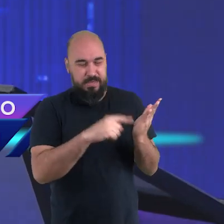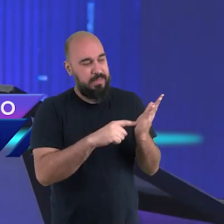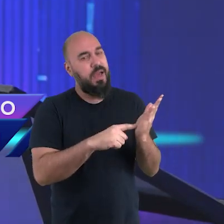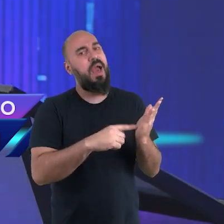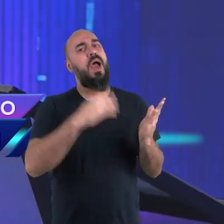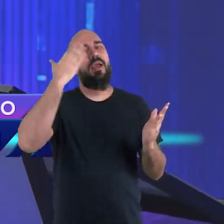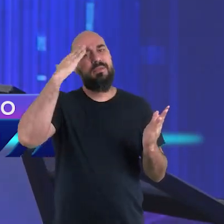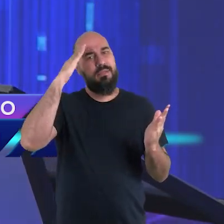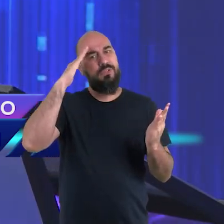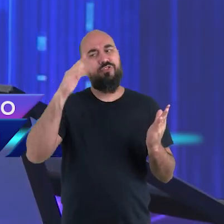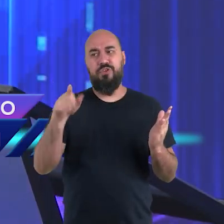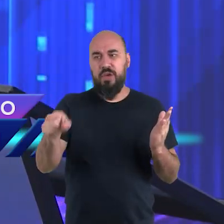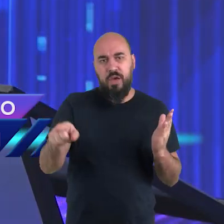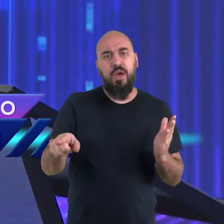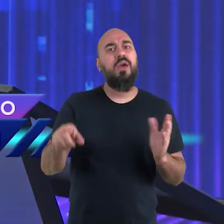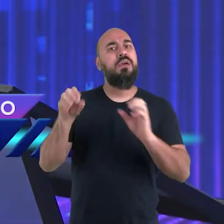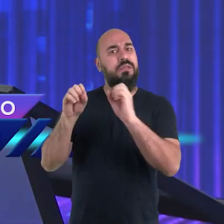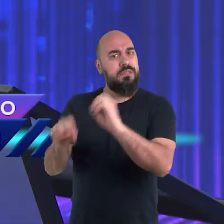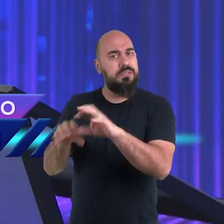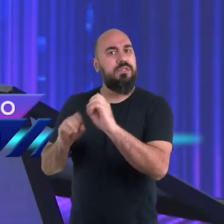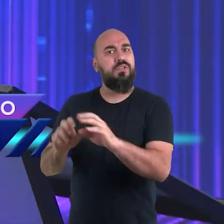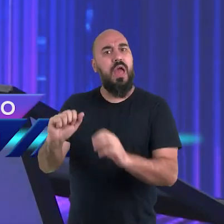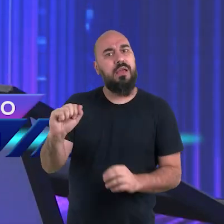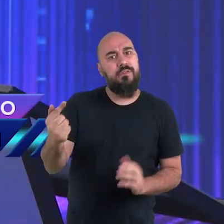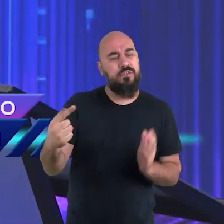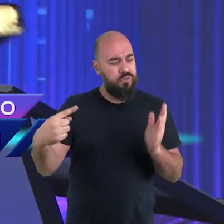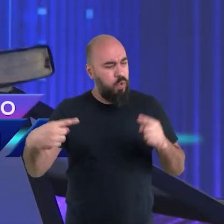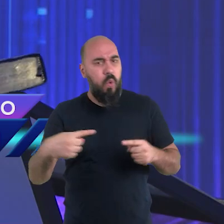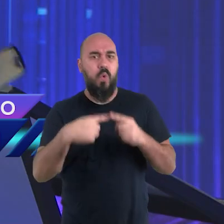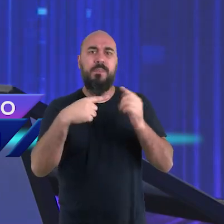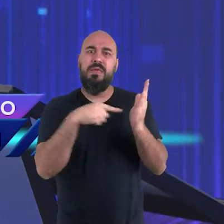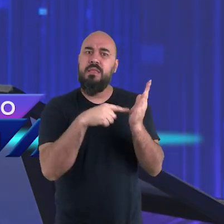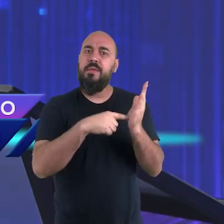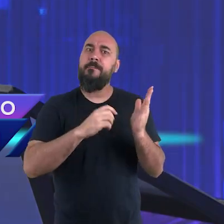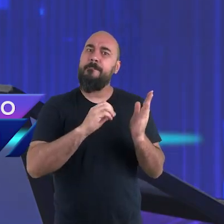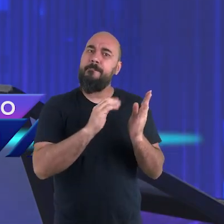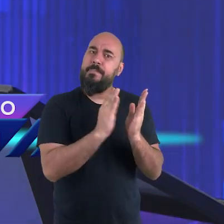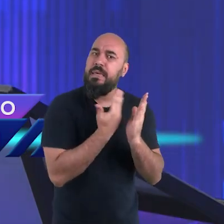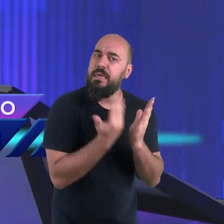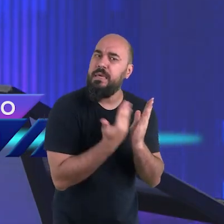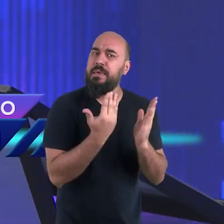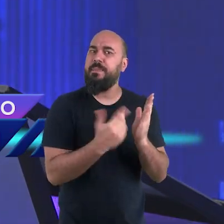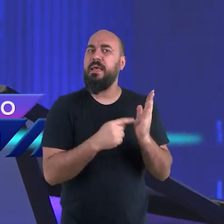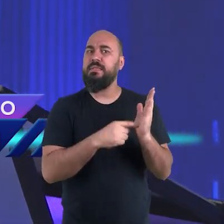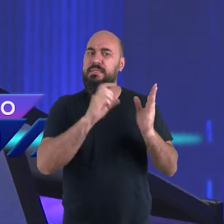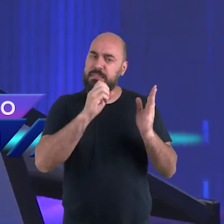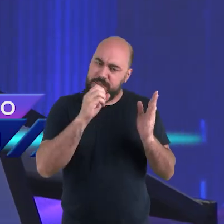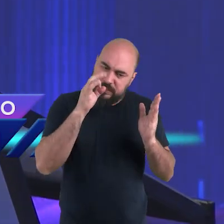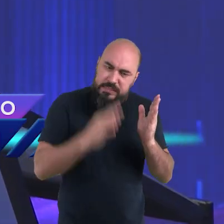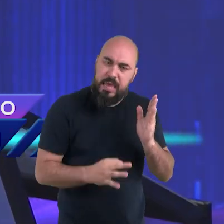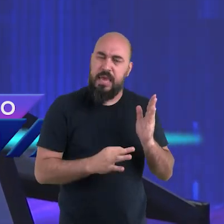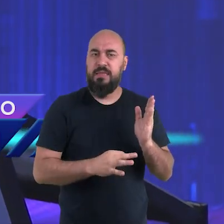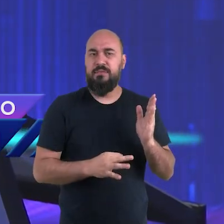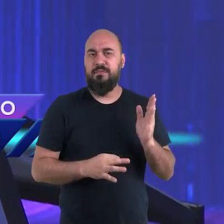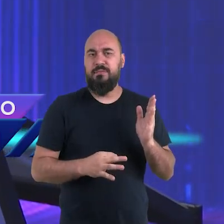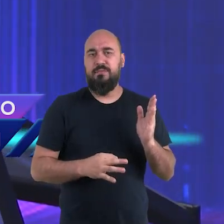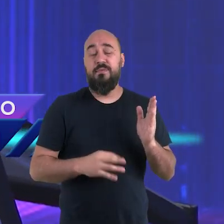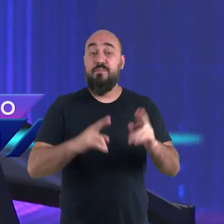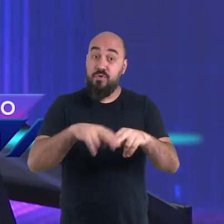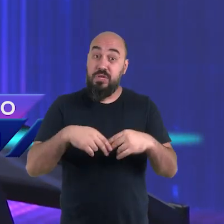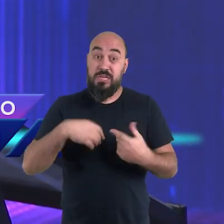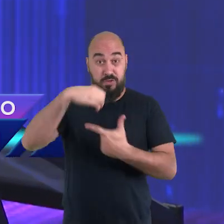a Bíblia tal como ela está. E o nosso convite aqui, da TV Novo Tempo, da Rádio Novo Tempo, do Arena do Futuro, é que você